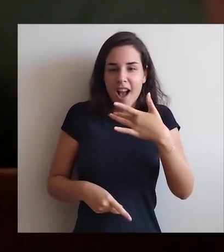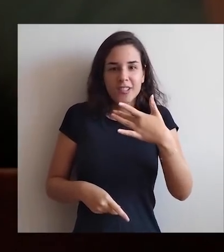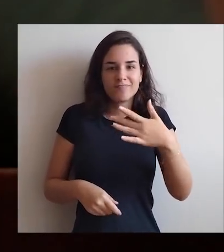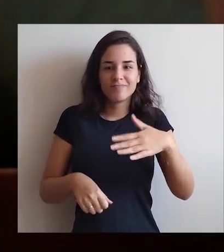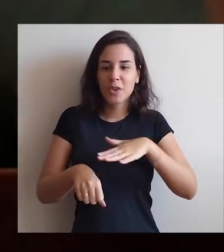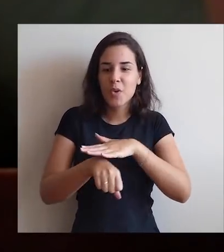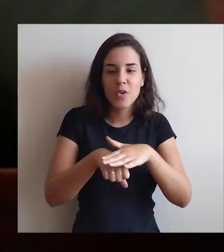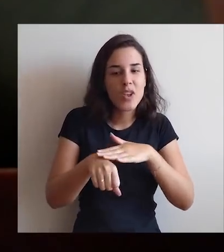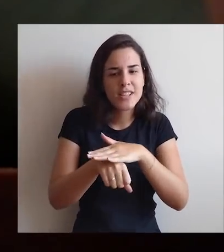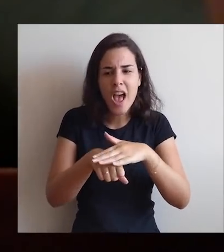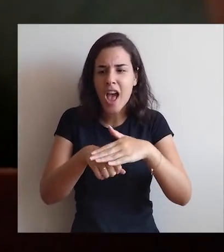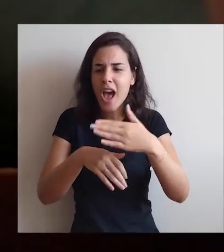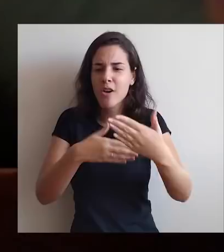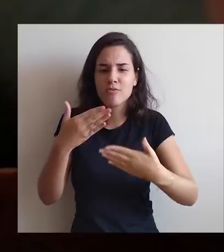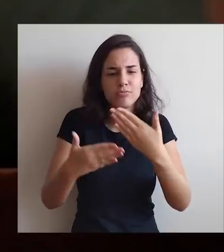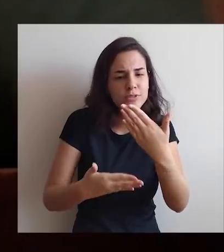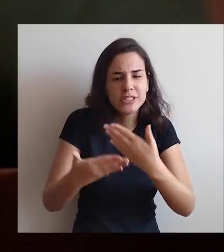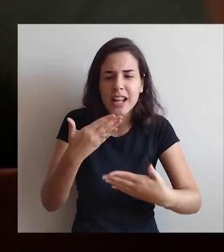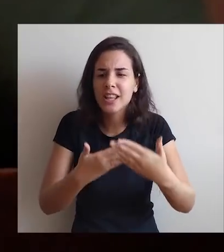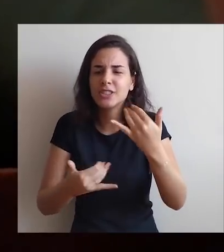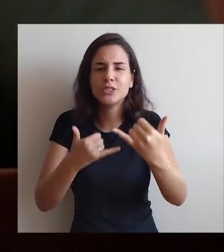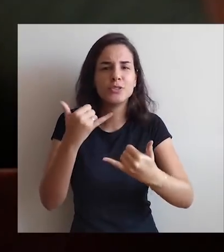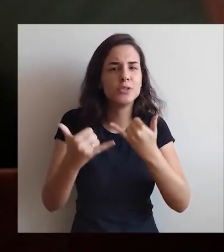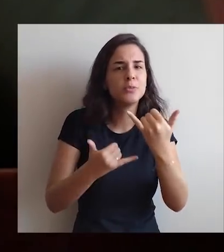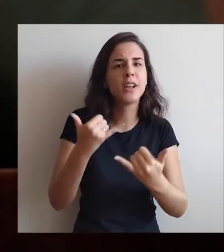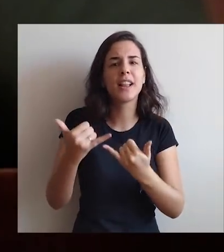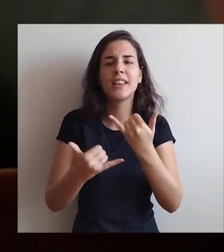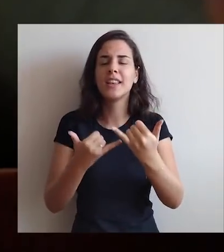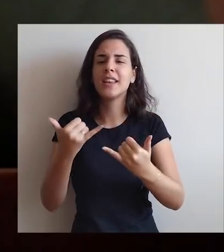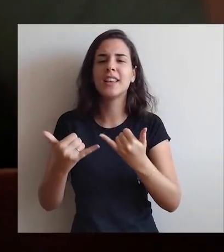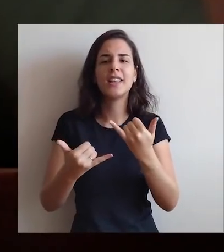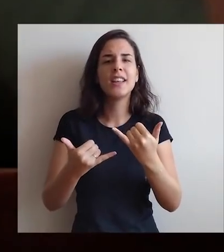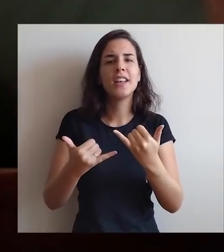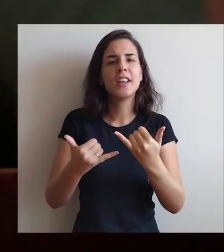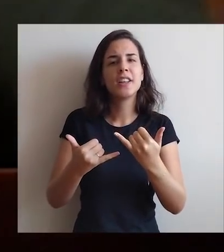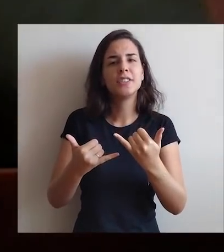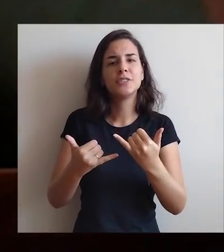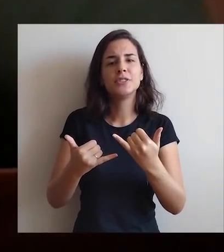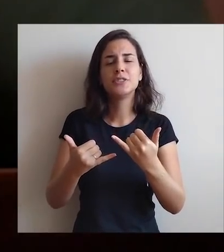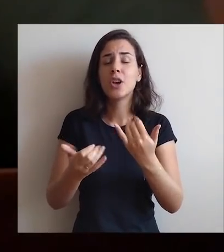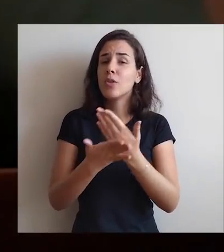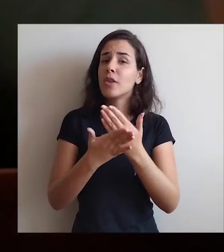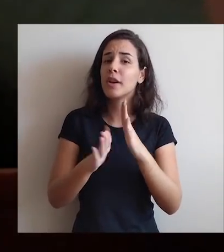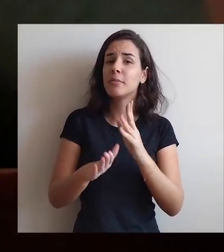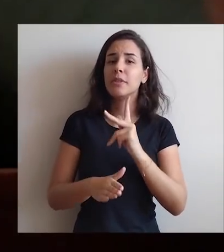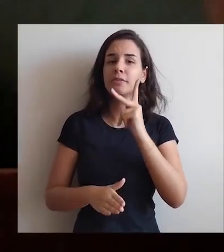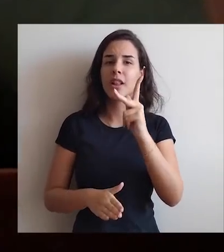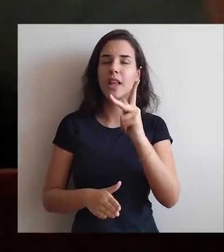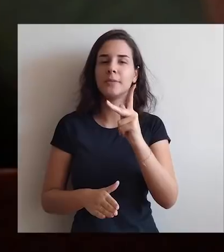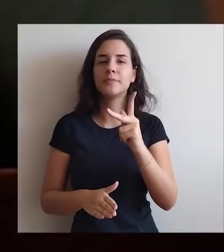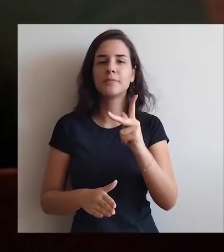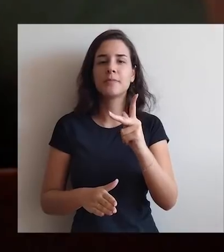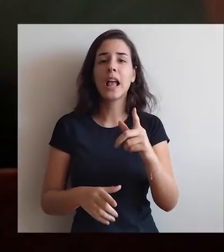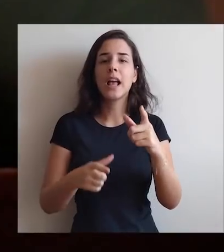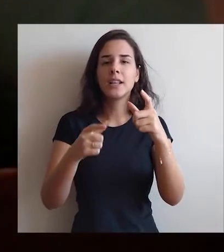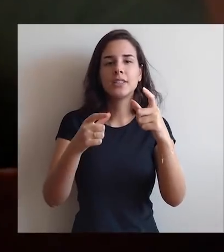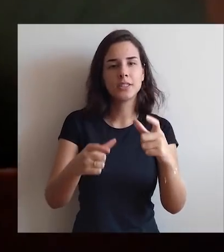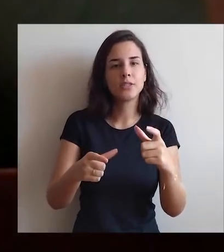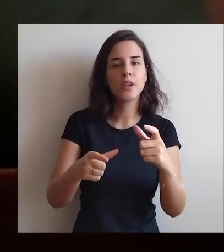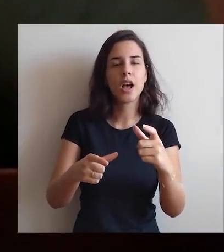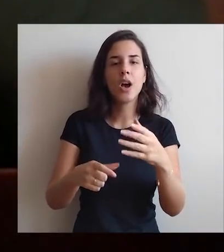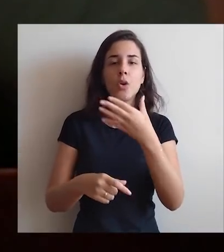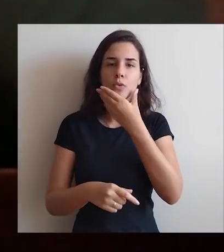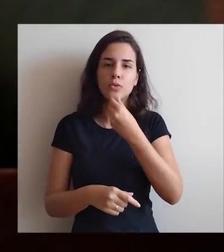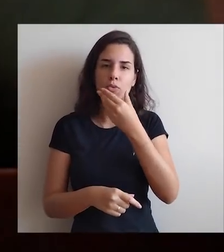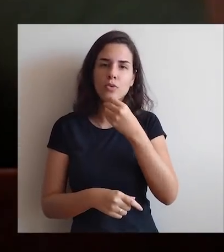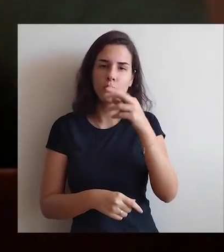falei. E eu via que os meninos estavam sendo tocados de alguma maneira. Reagiam com as brincadeiras, com as